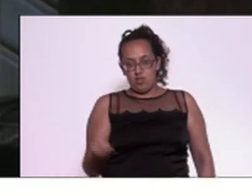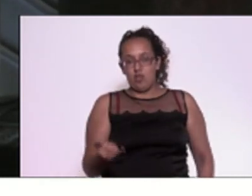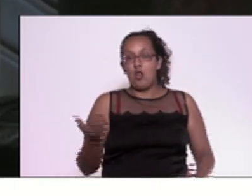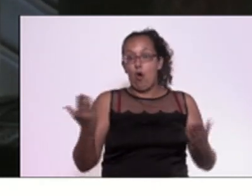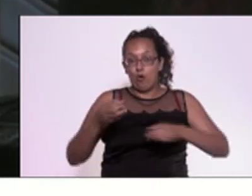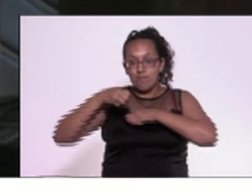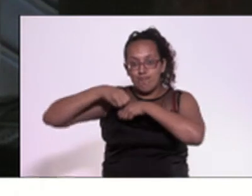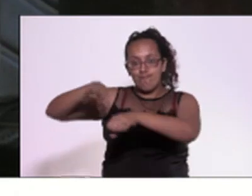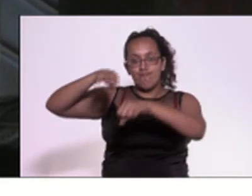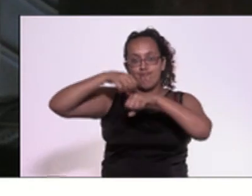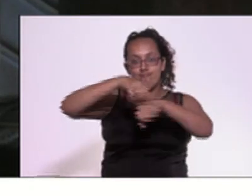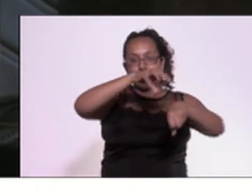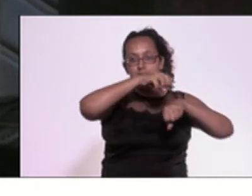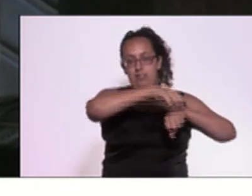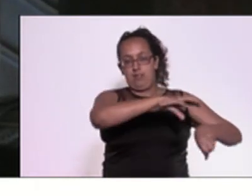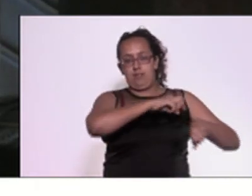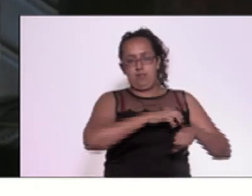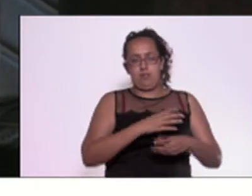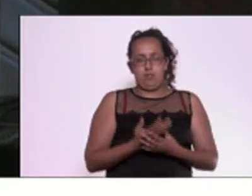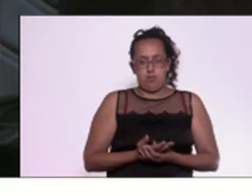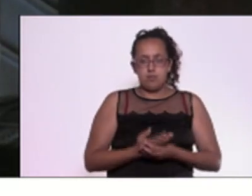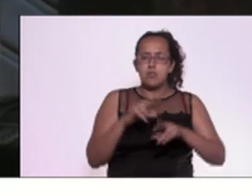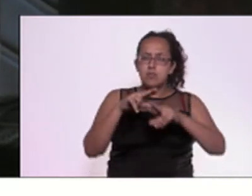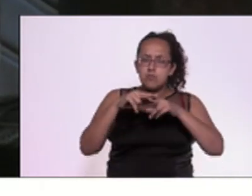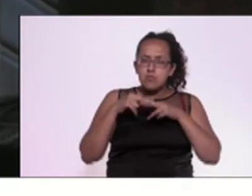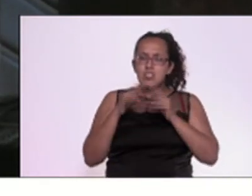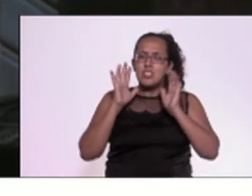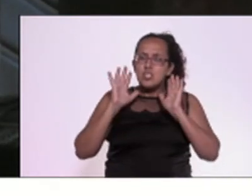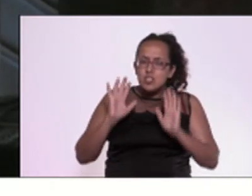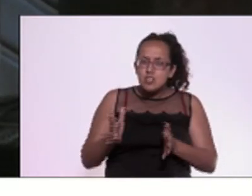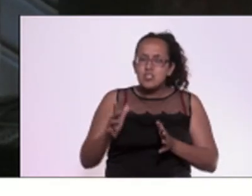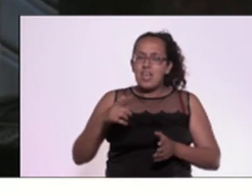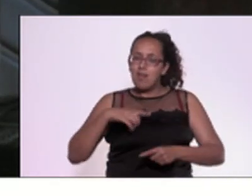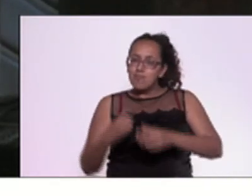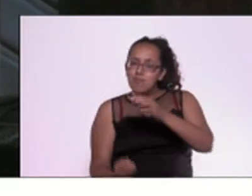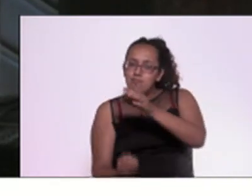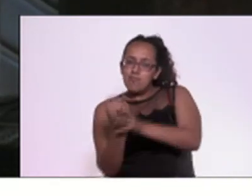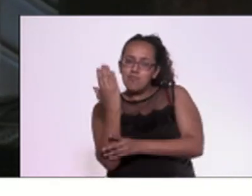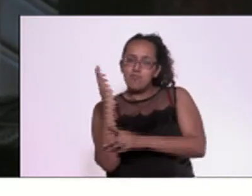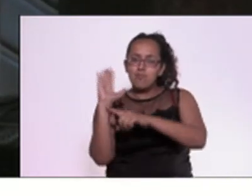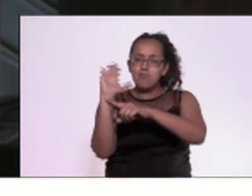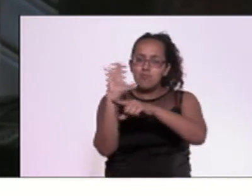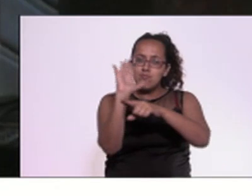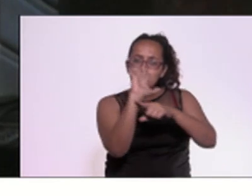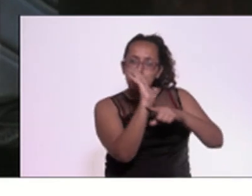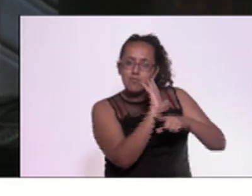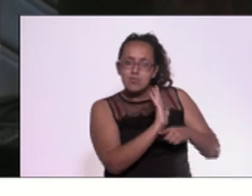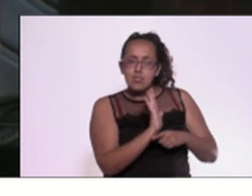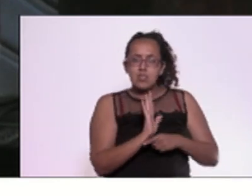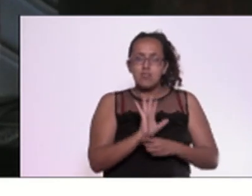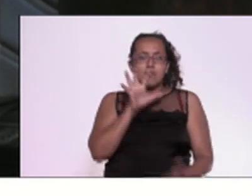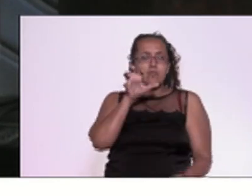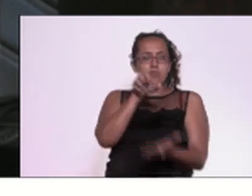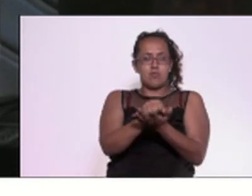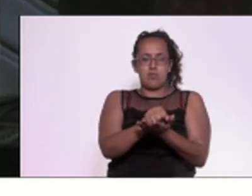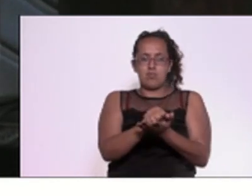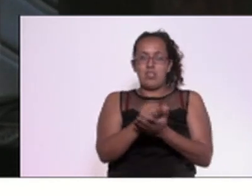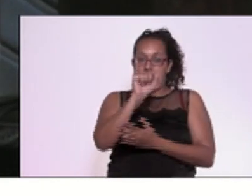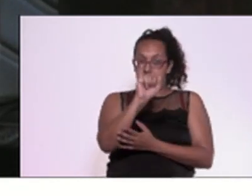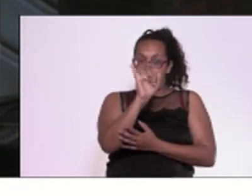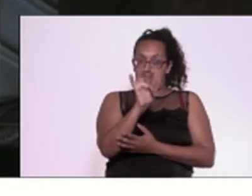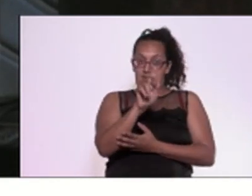pontos cines espalhados pelo Rio, pelo Brasil. Tomara que venha a existir. Na verdade, é um instrumento de luta que a gente tem para poder,